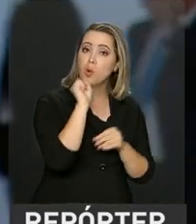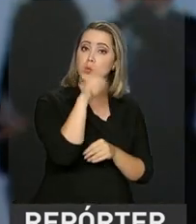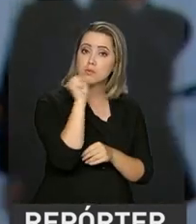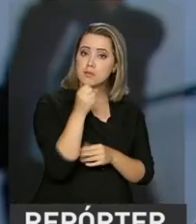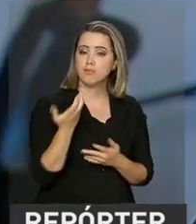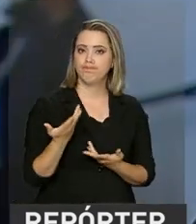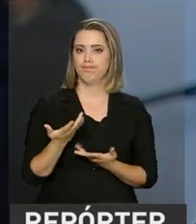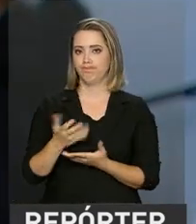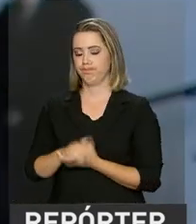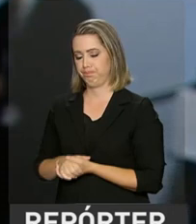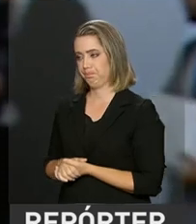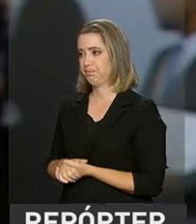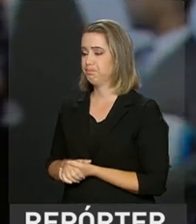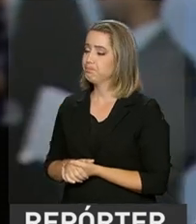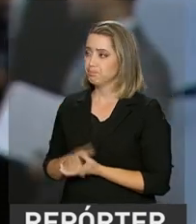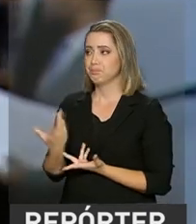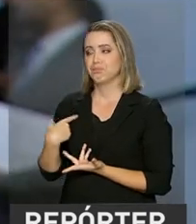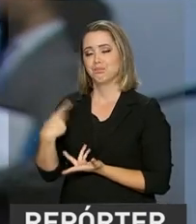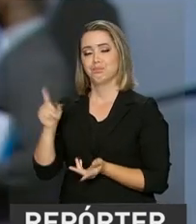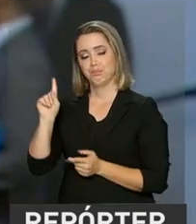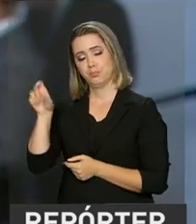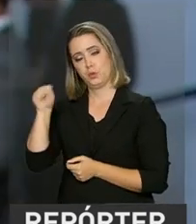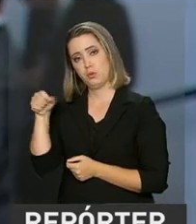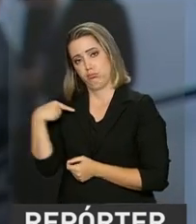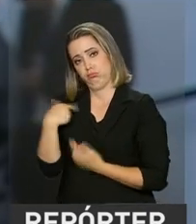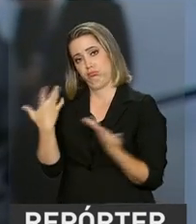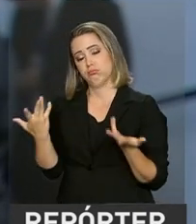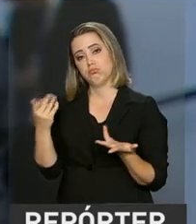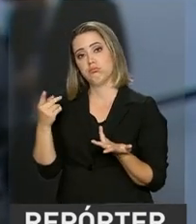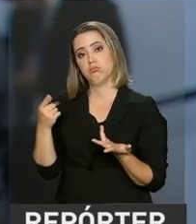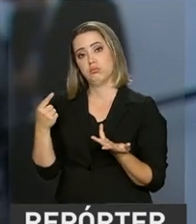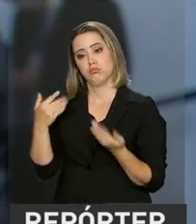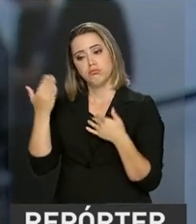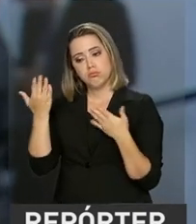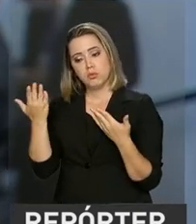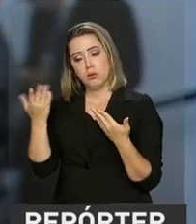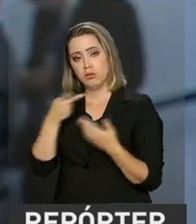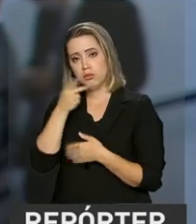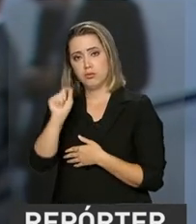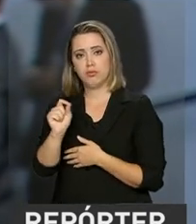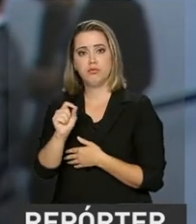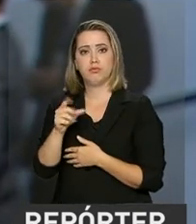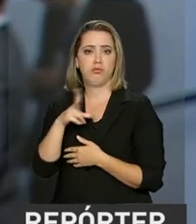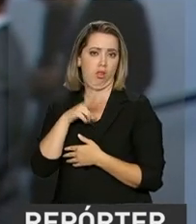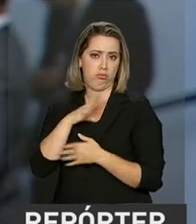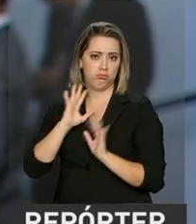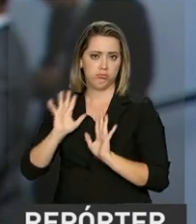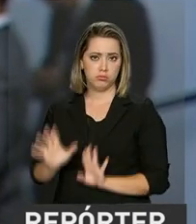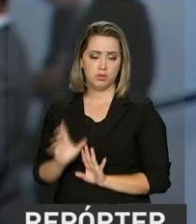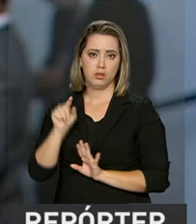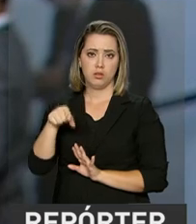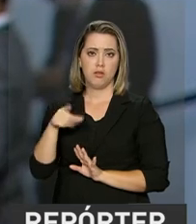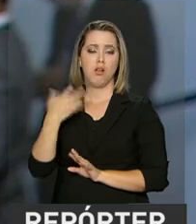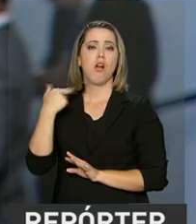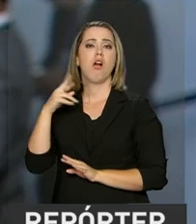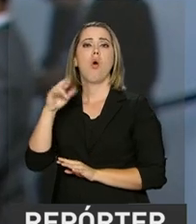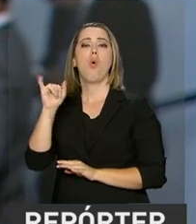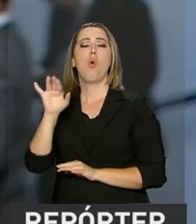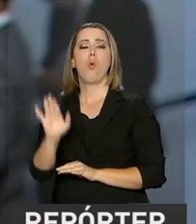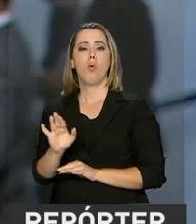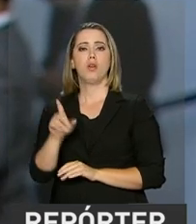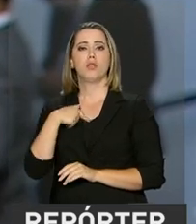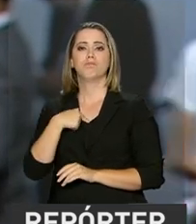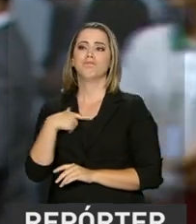Sim. Eu, na minha posição, eu digo como dizia o Rui Barbosa,